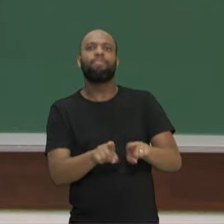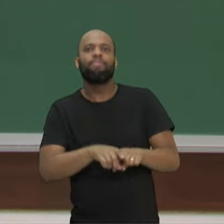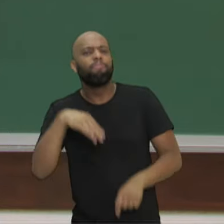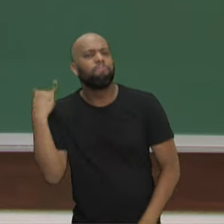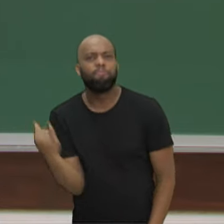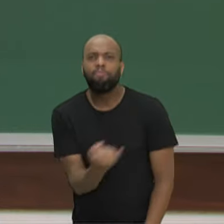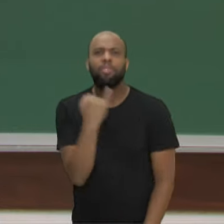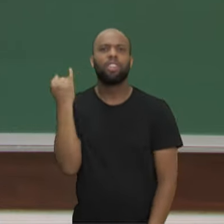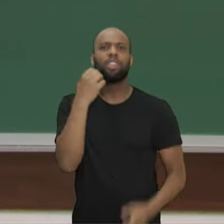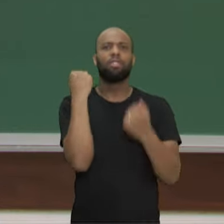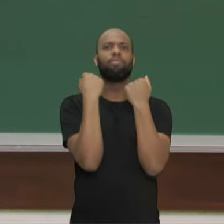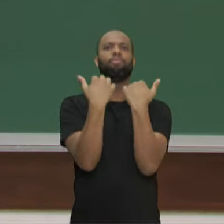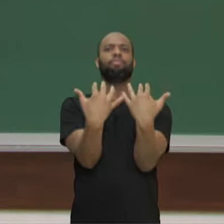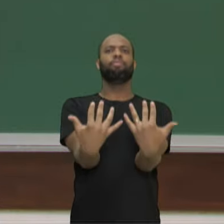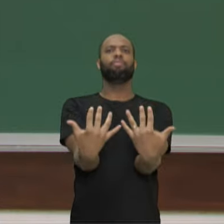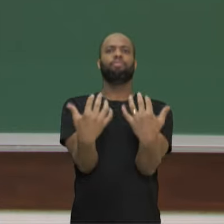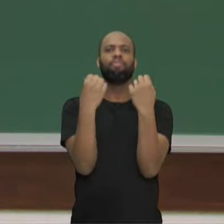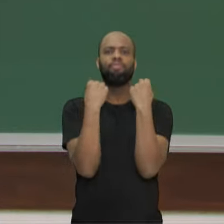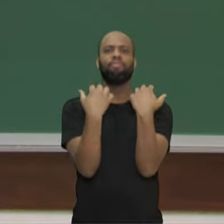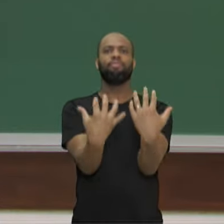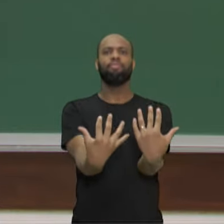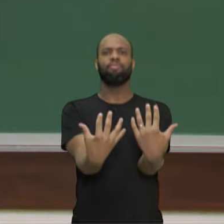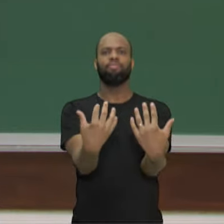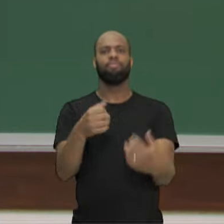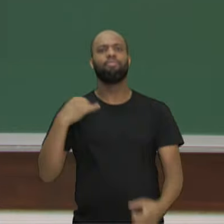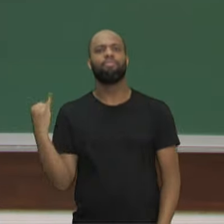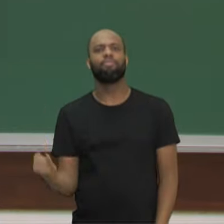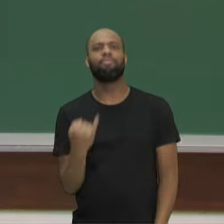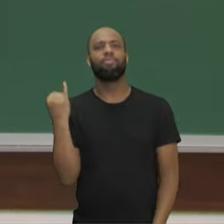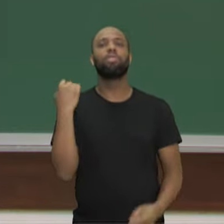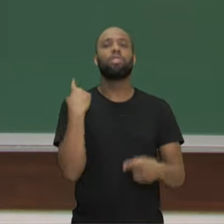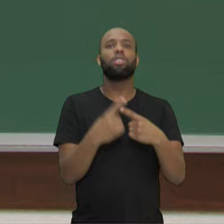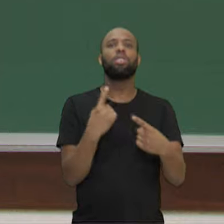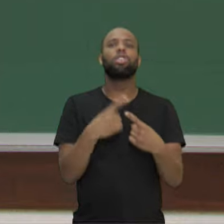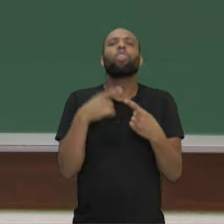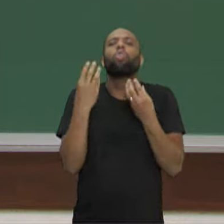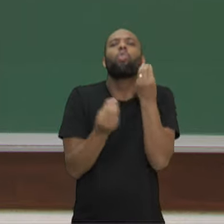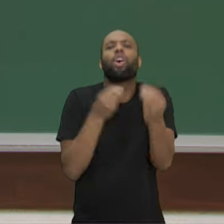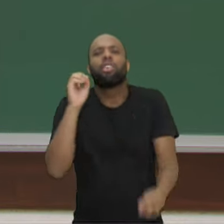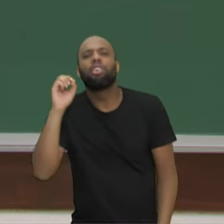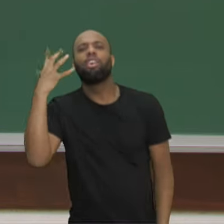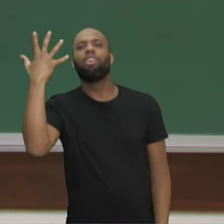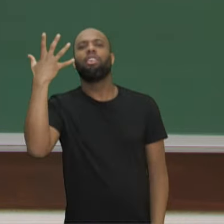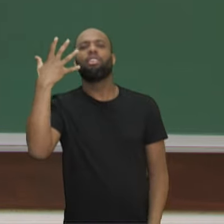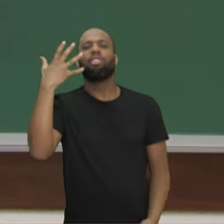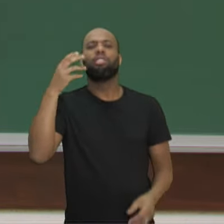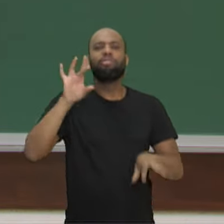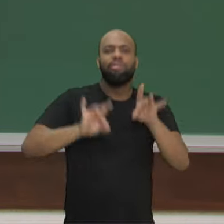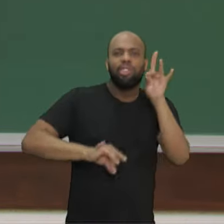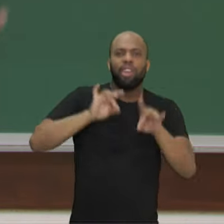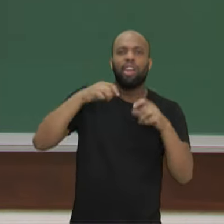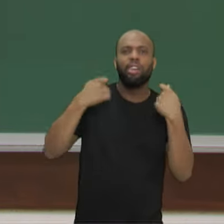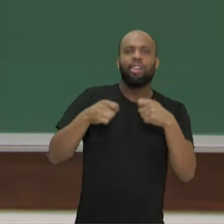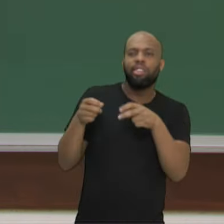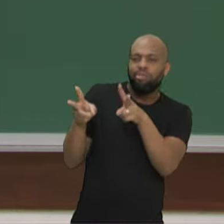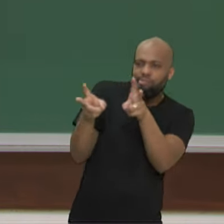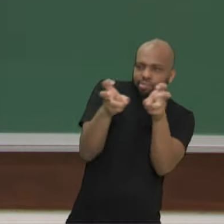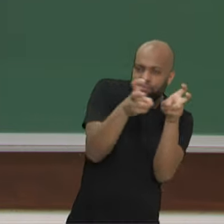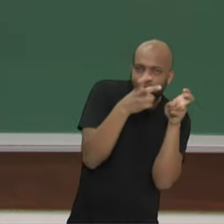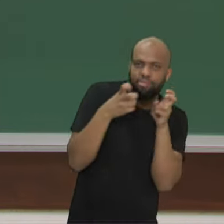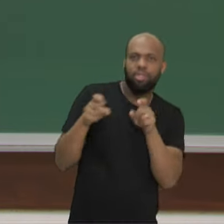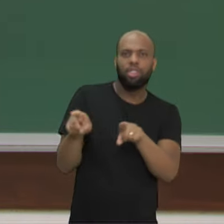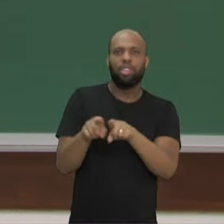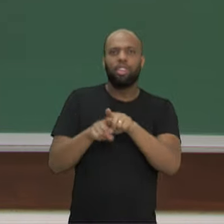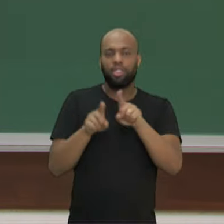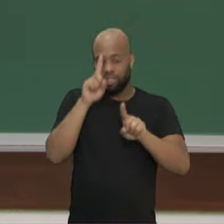importante, a plateia, o público, porque o teatro acontece da plateia observando e criando